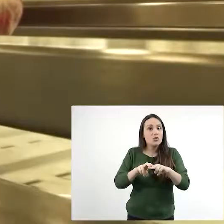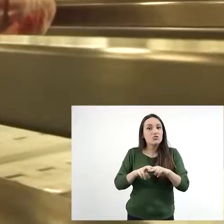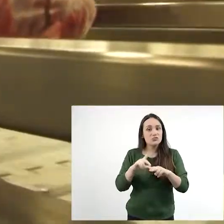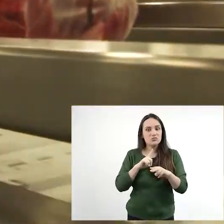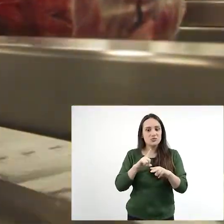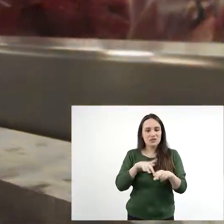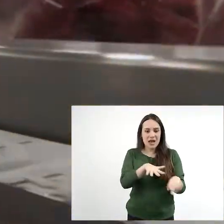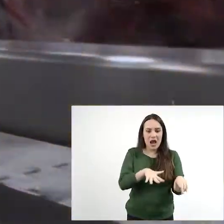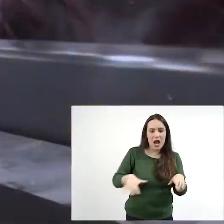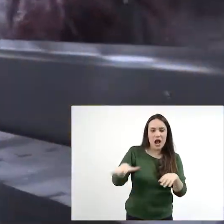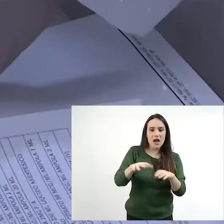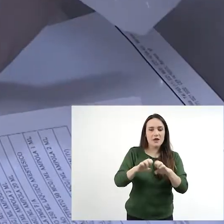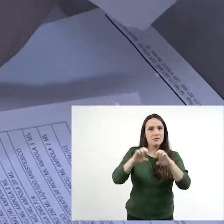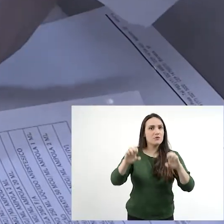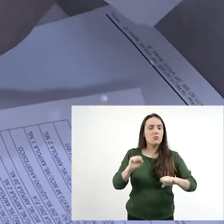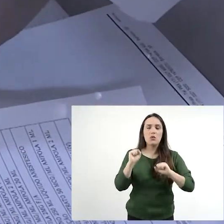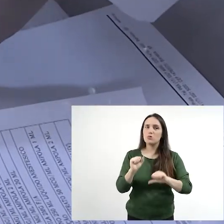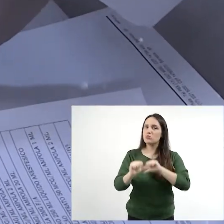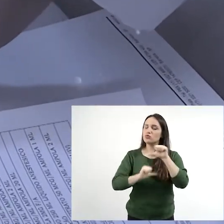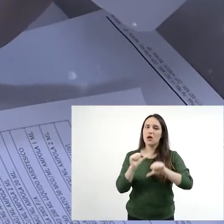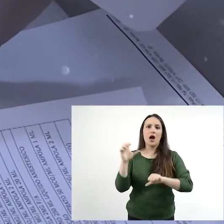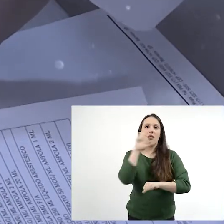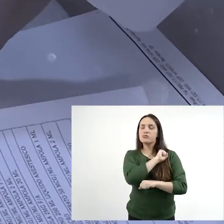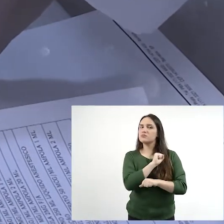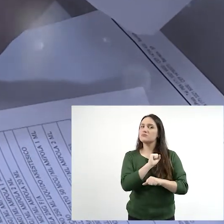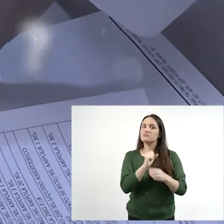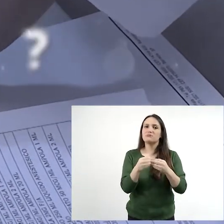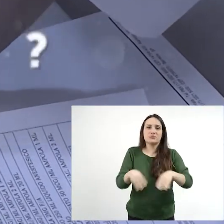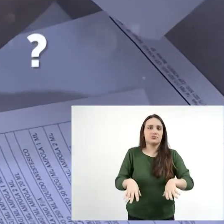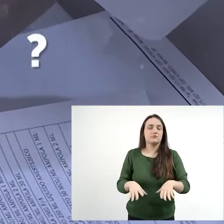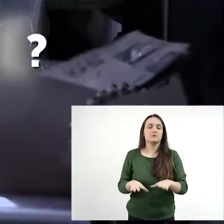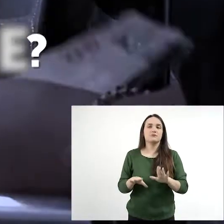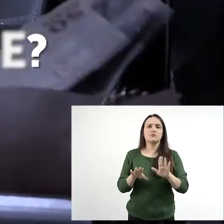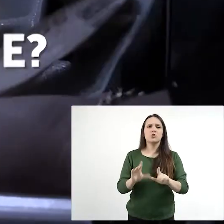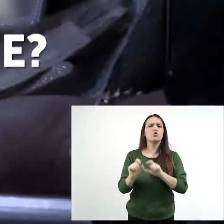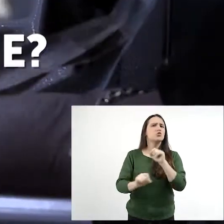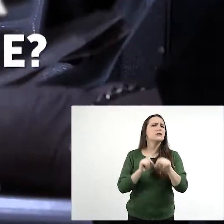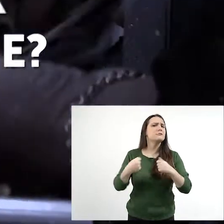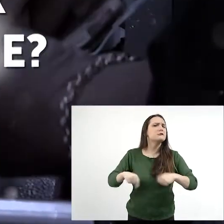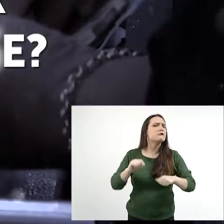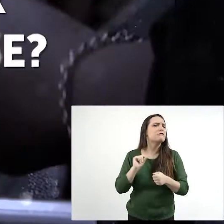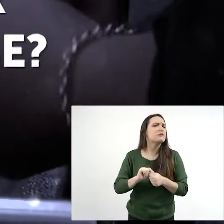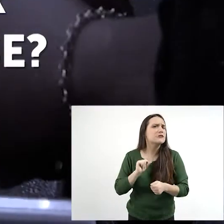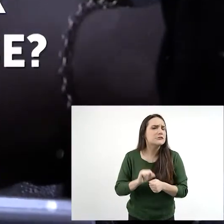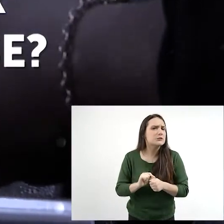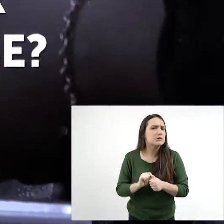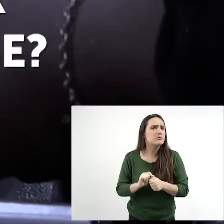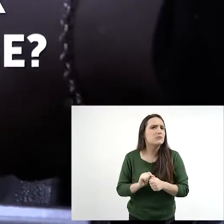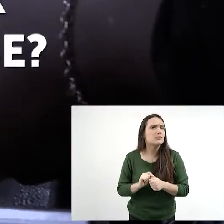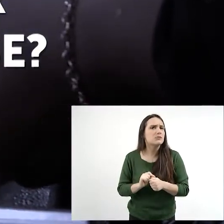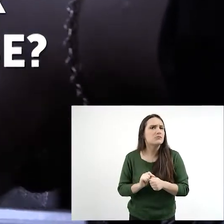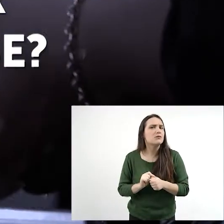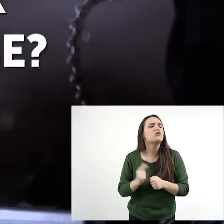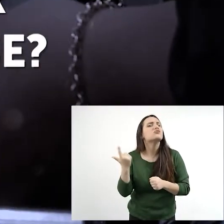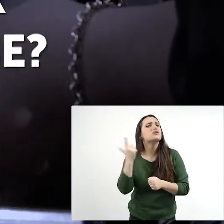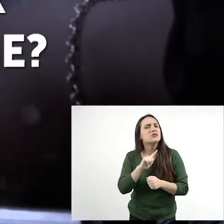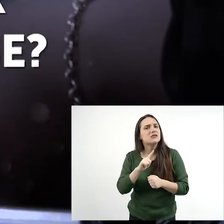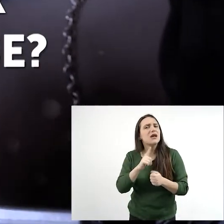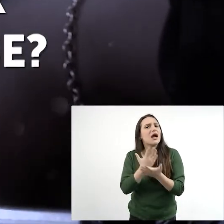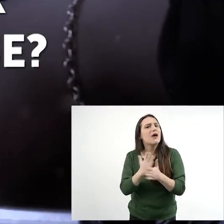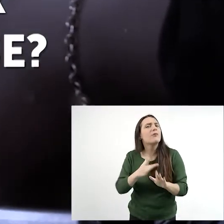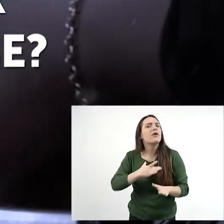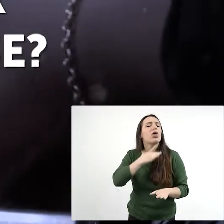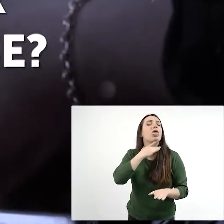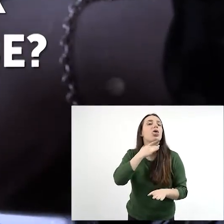empresariais podem mudar rapidamente os cenários. O que é preciso fazer para entender e sair desta crise?